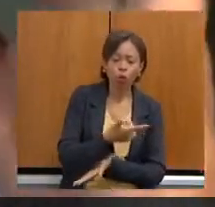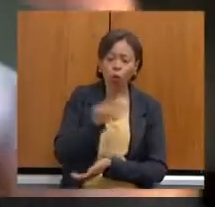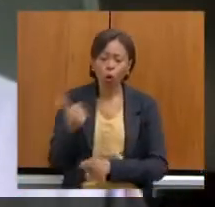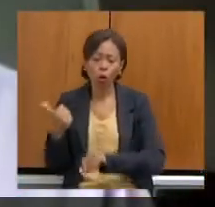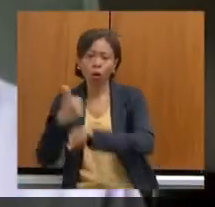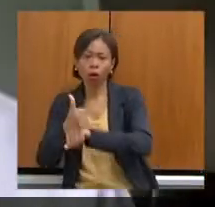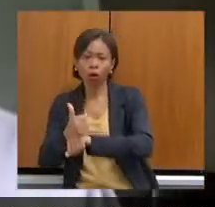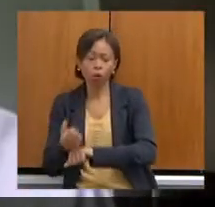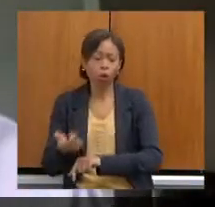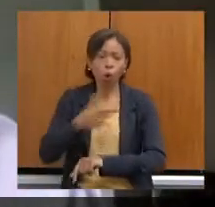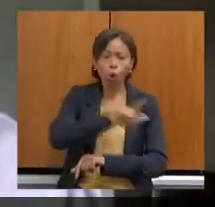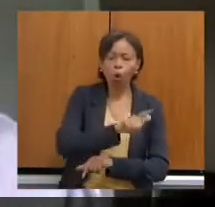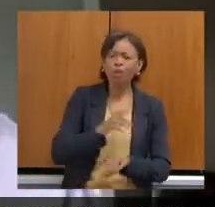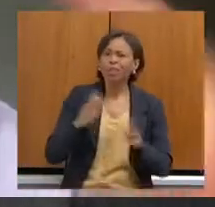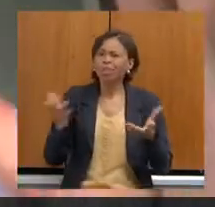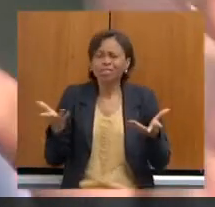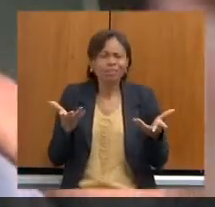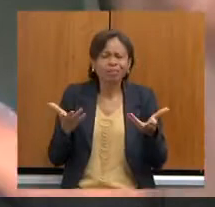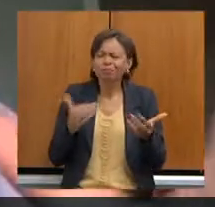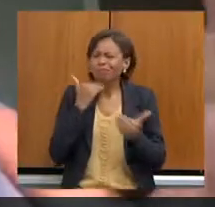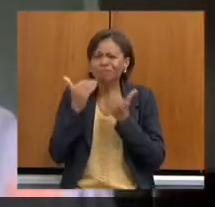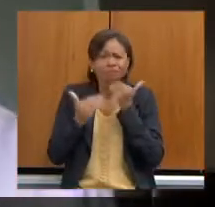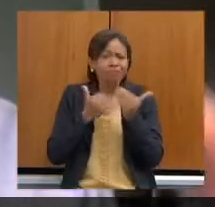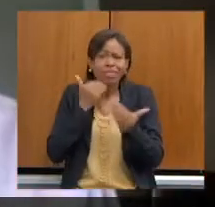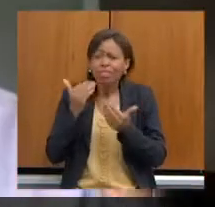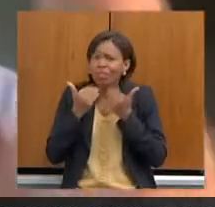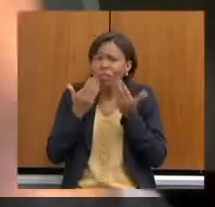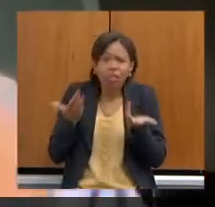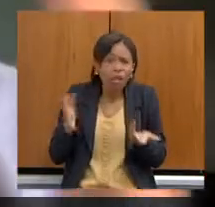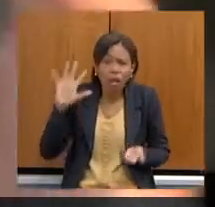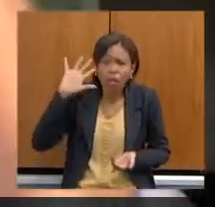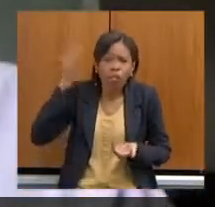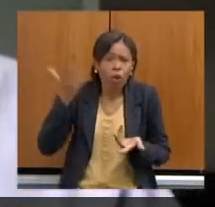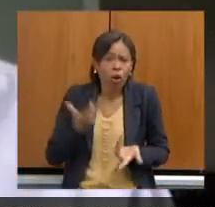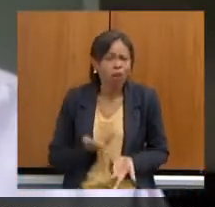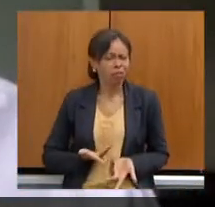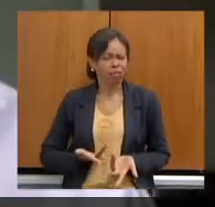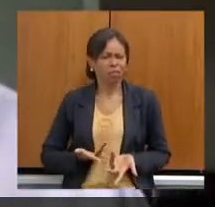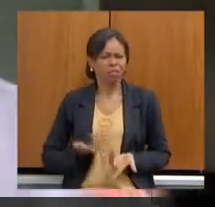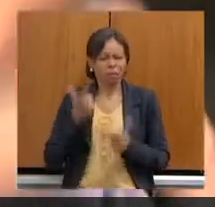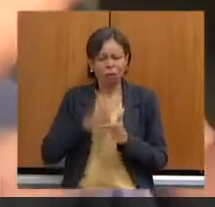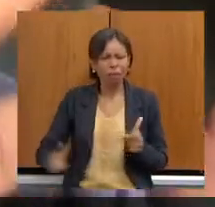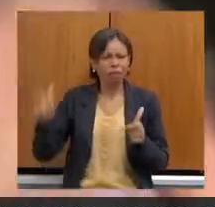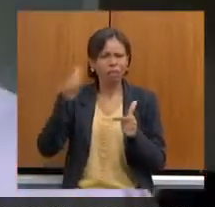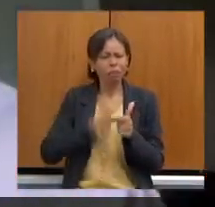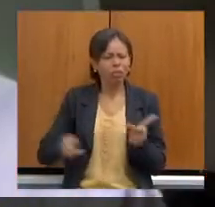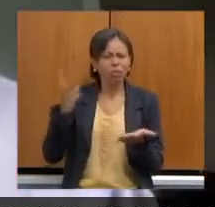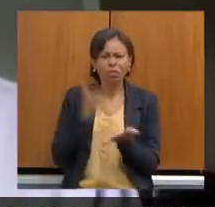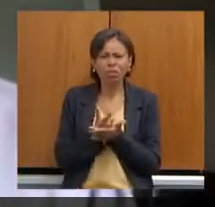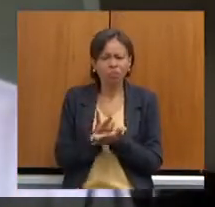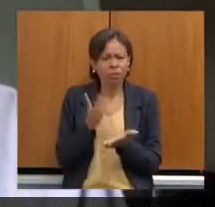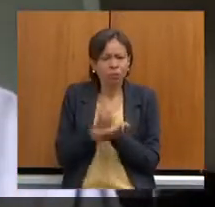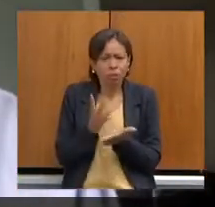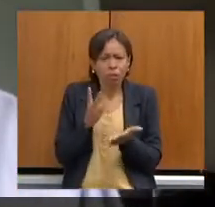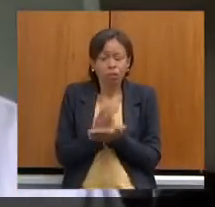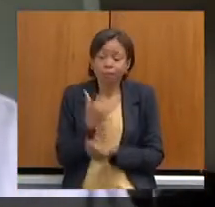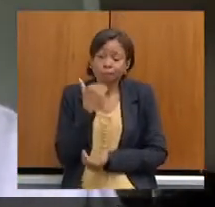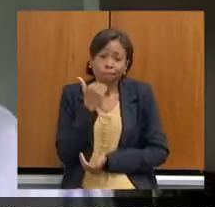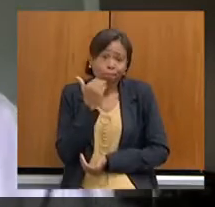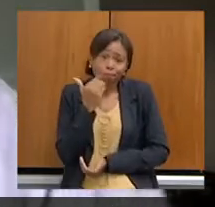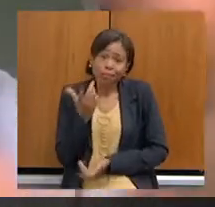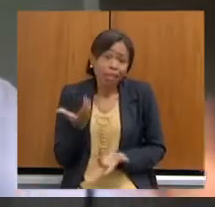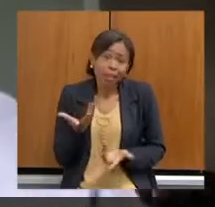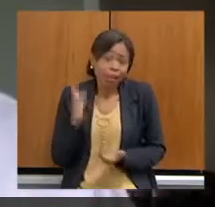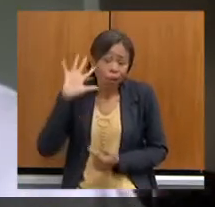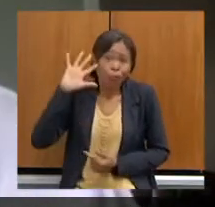dá conta do recado parece que ele dentro enterrar uma caveira de Jegue porque ninguém consegue né é